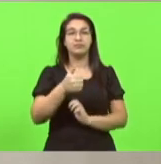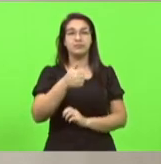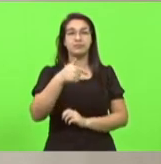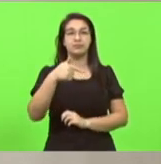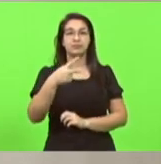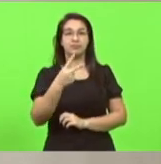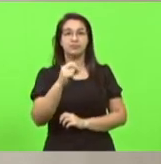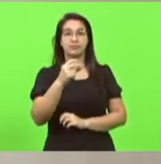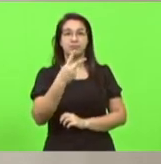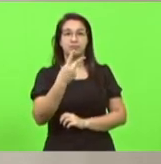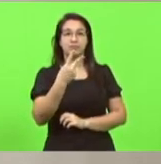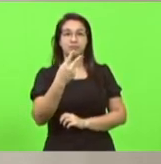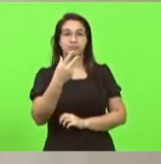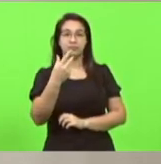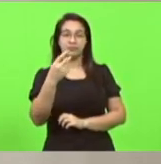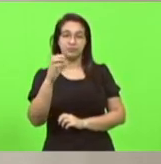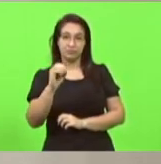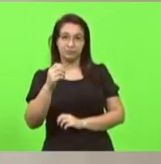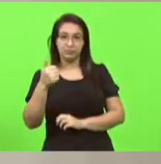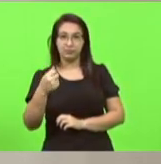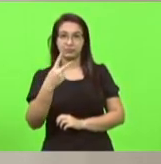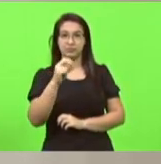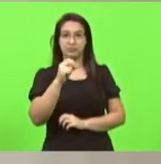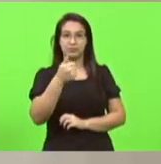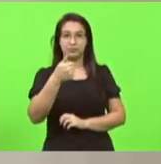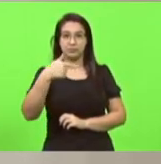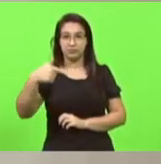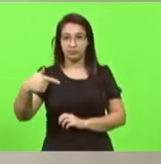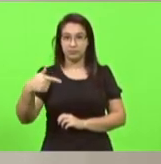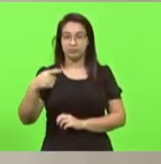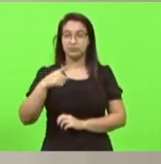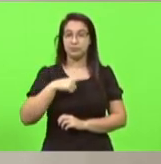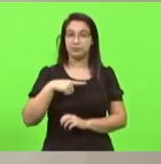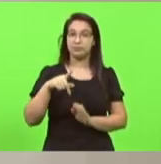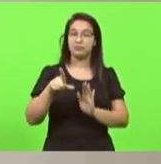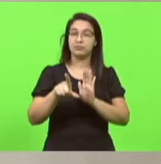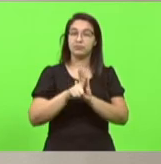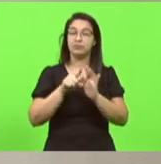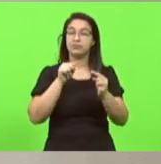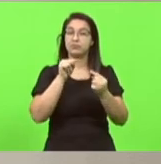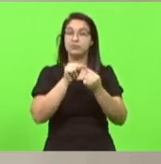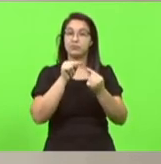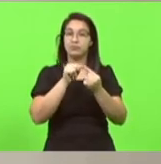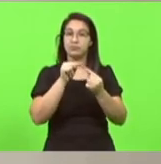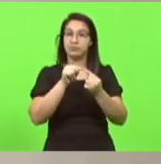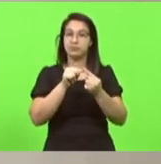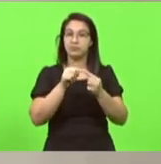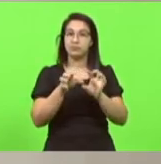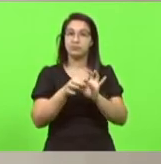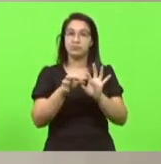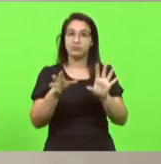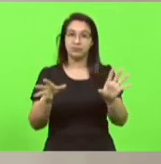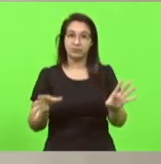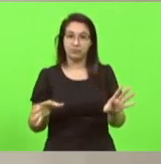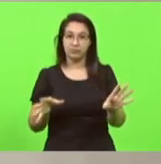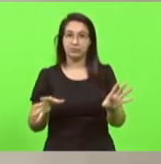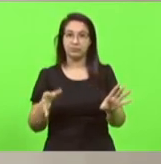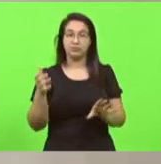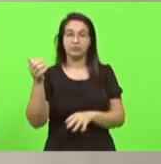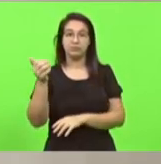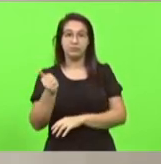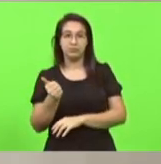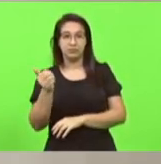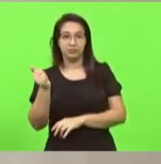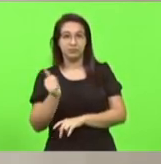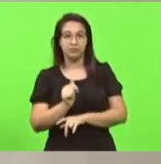de 2017, que consolida as leis que dispõem sobre a concessão de pensões de âmbito